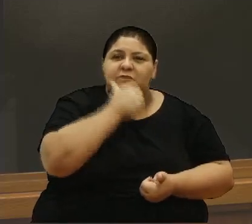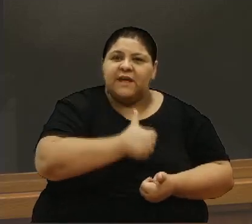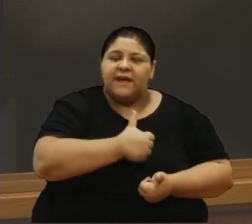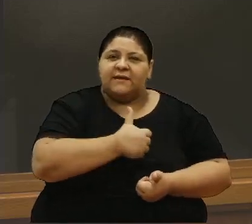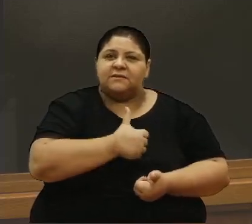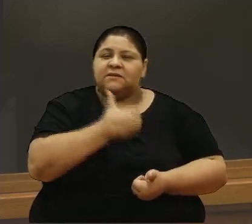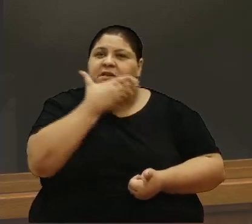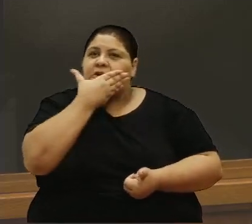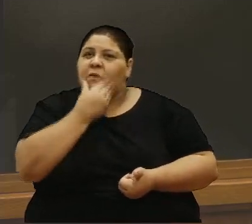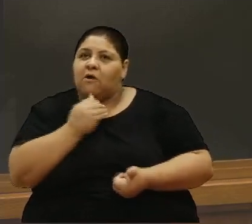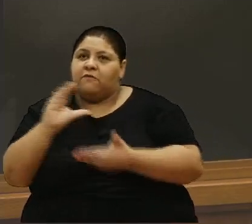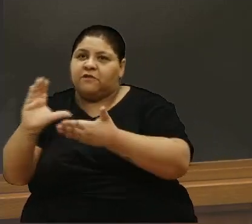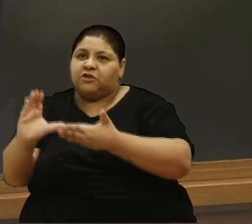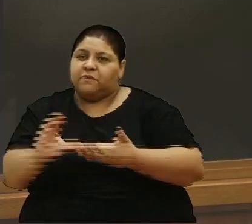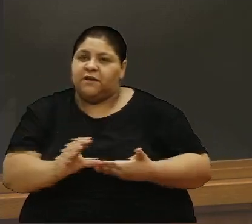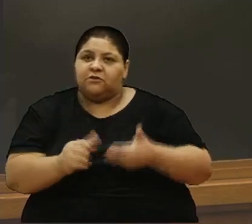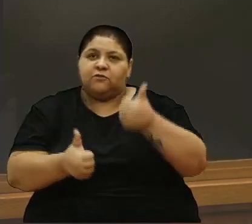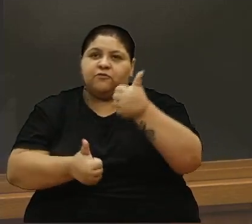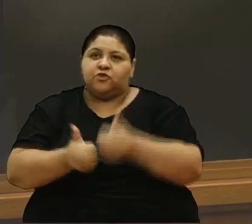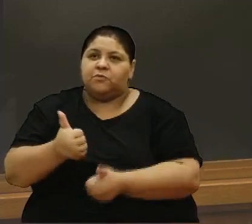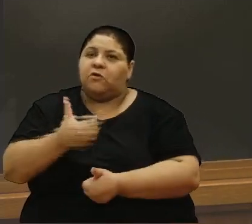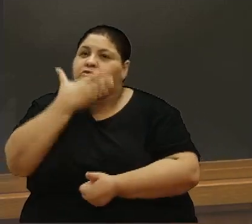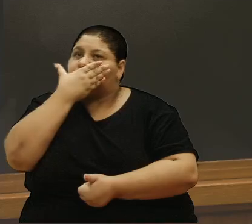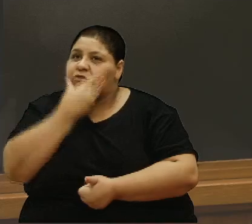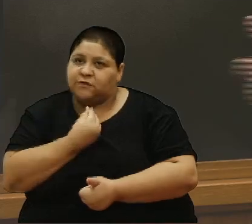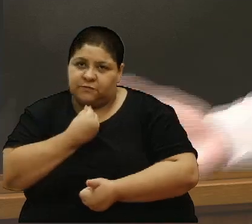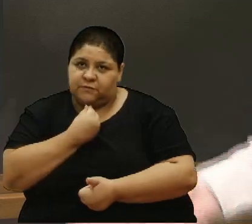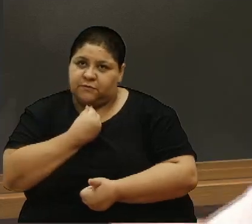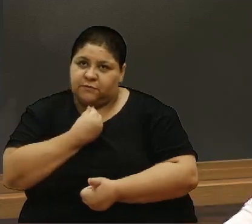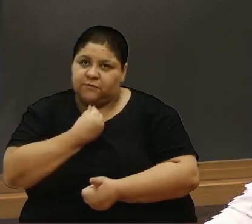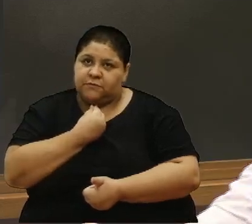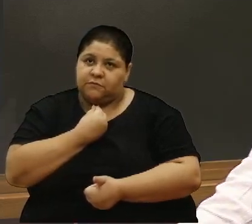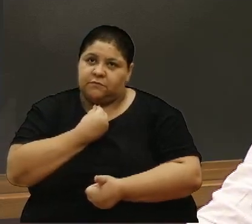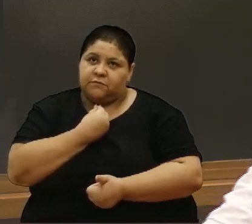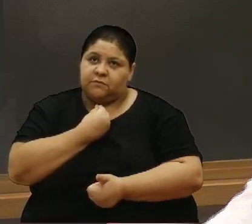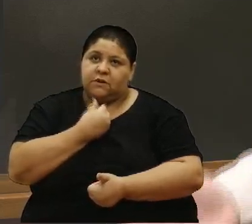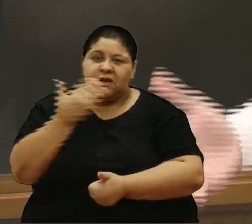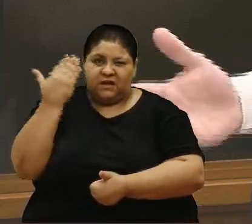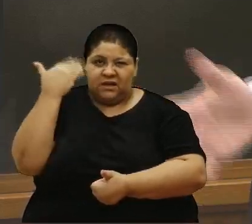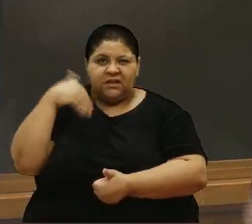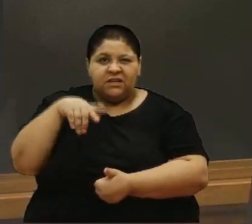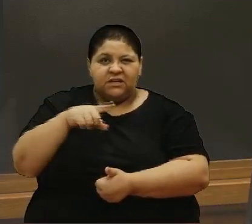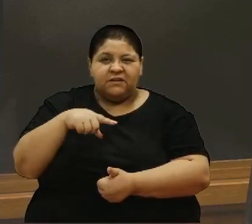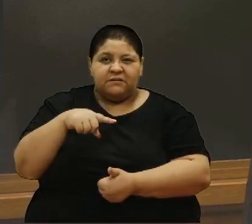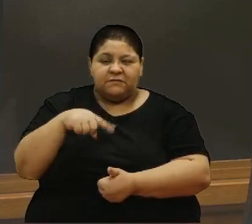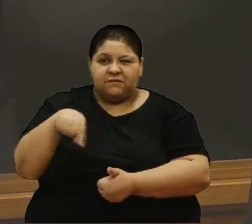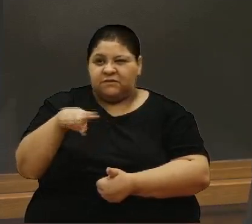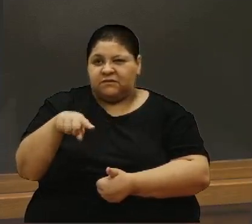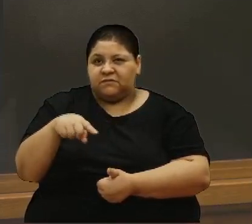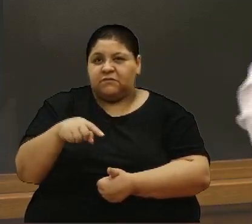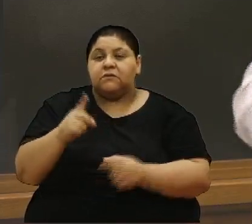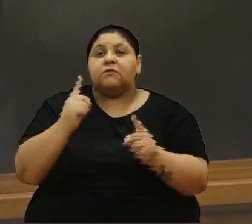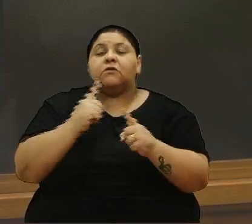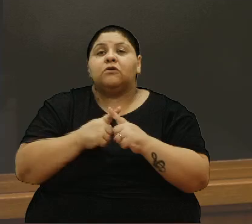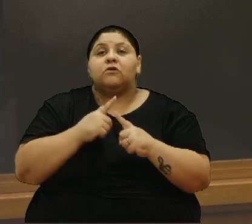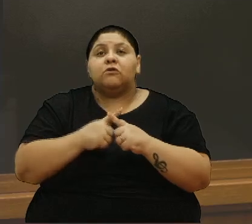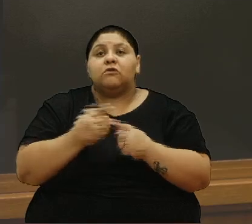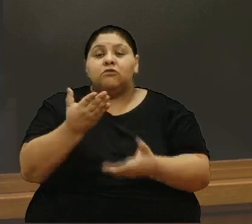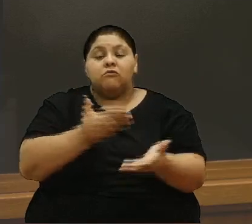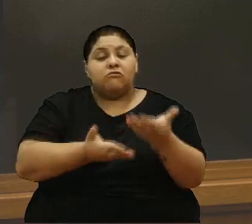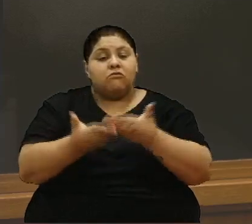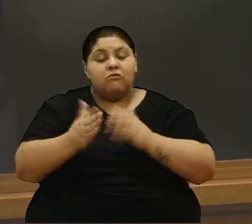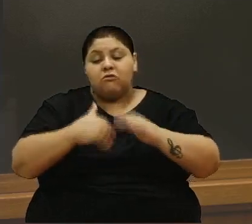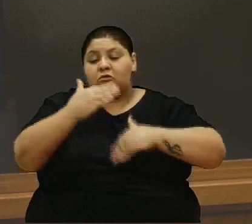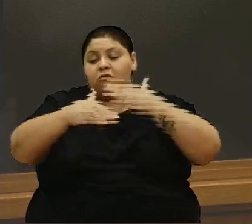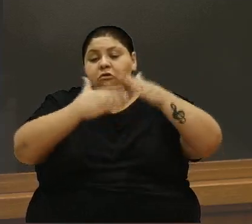nenhum problema do investimento do futebol masculino ser maior que o investimento do futebol feminino. Em razão do desenvolvimento do esporte, em